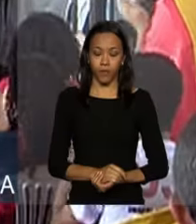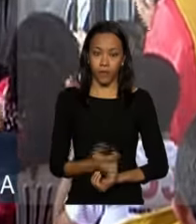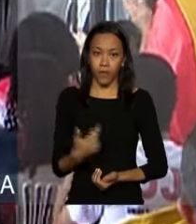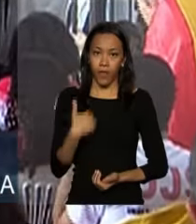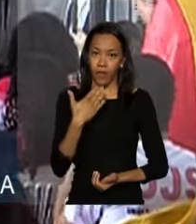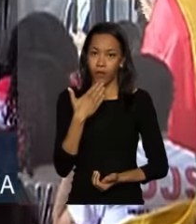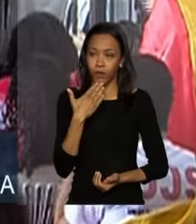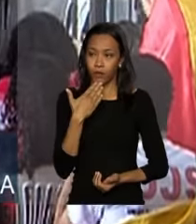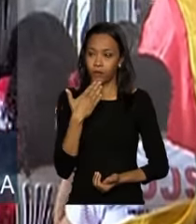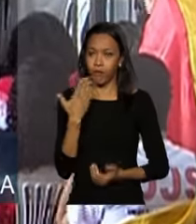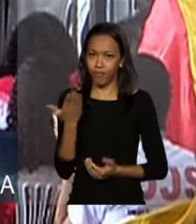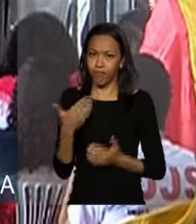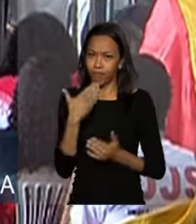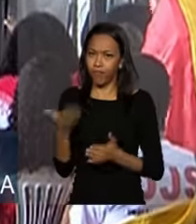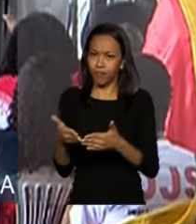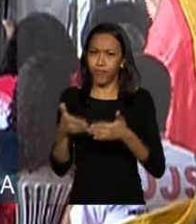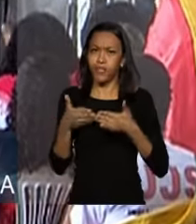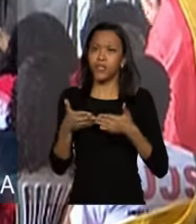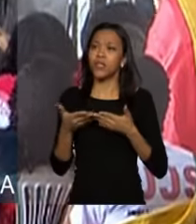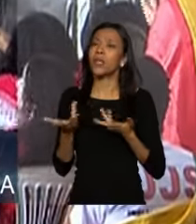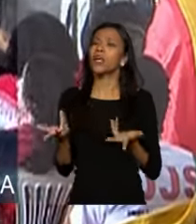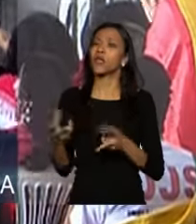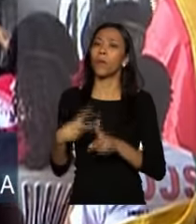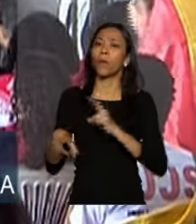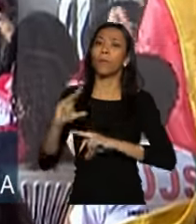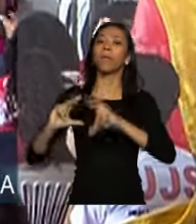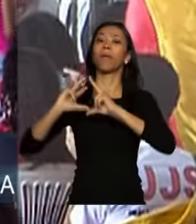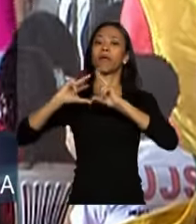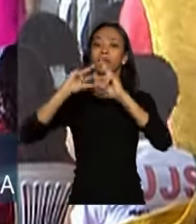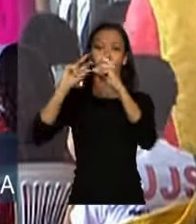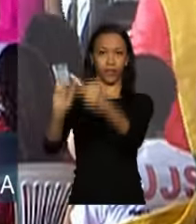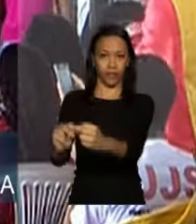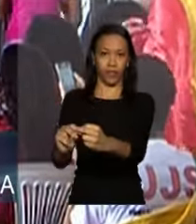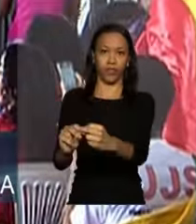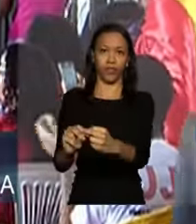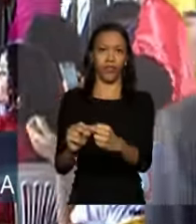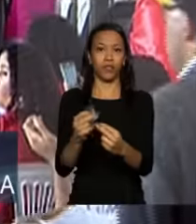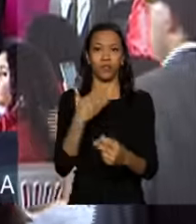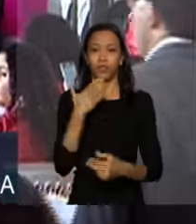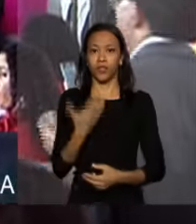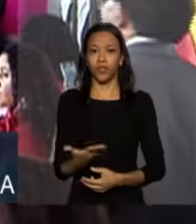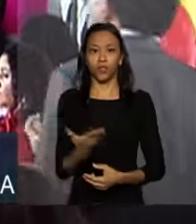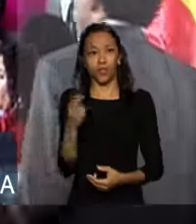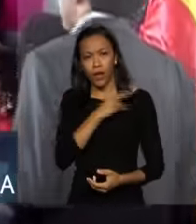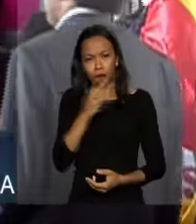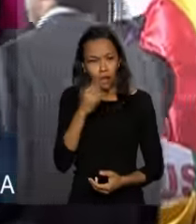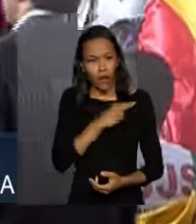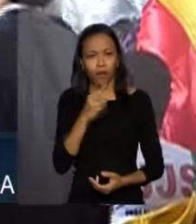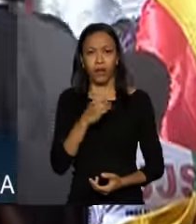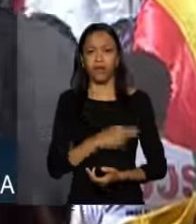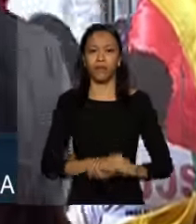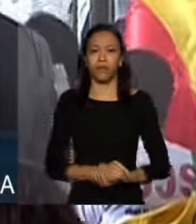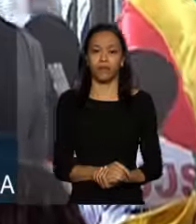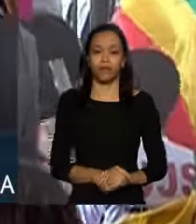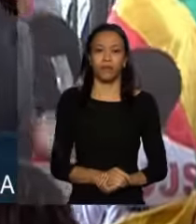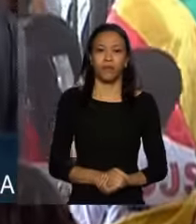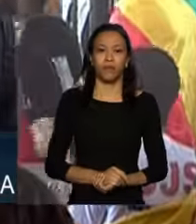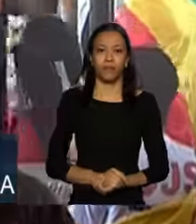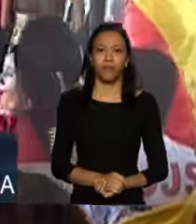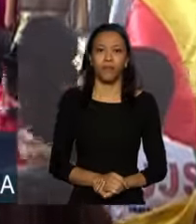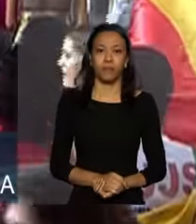Eu quero pedir ao cerimonial só para entregar. Cadê o presente? Cadê o mundinho? Traga ligeiro o presente para entregar o presente. Rápido. Cadê o